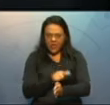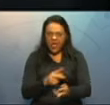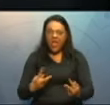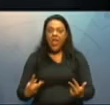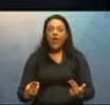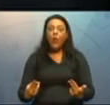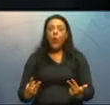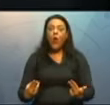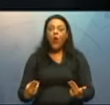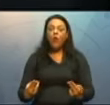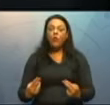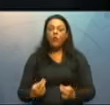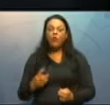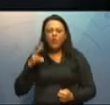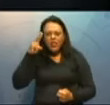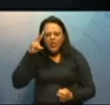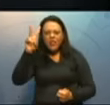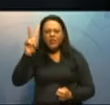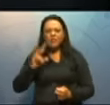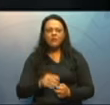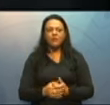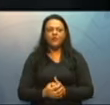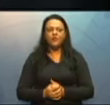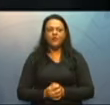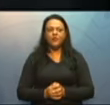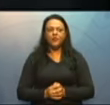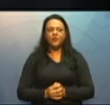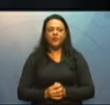coincidem. Lembra?